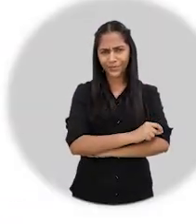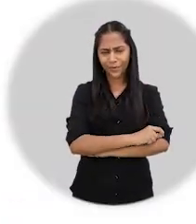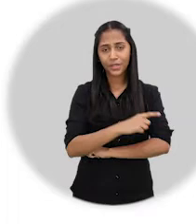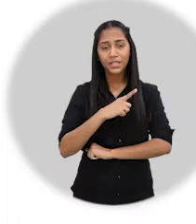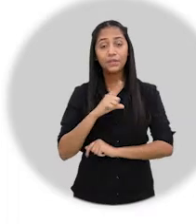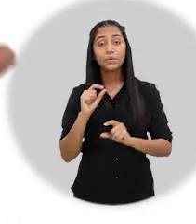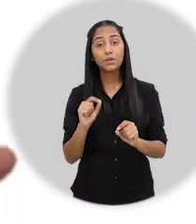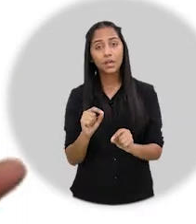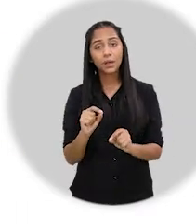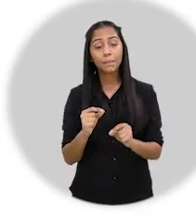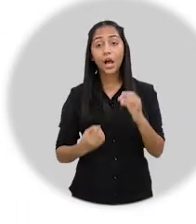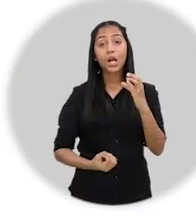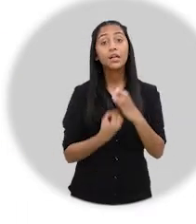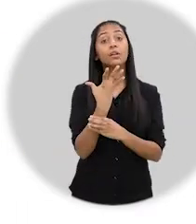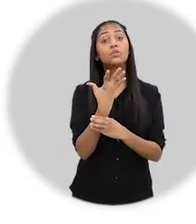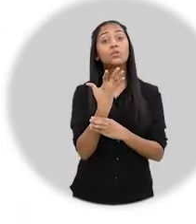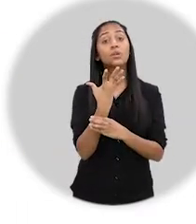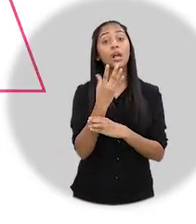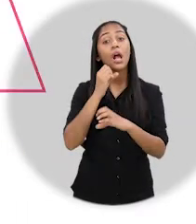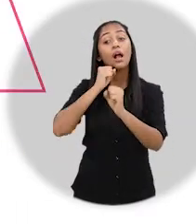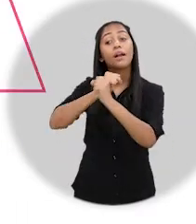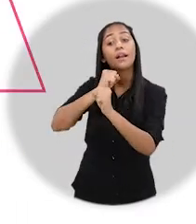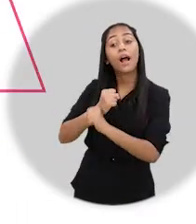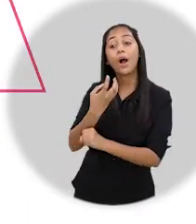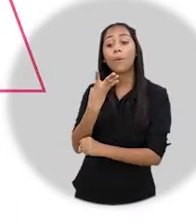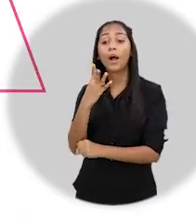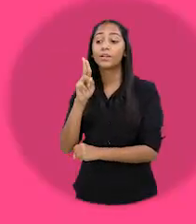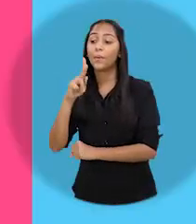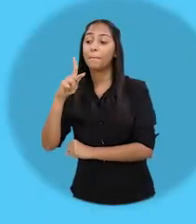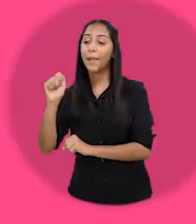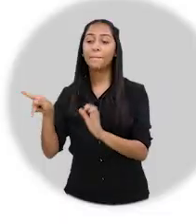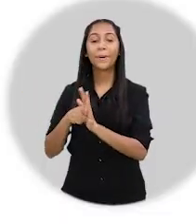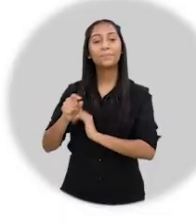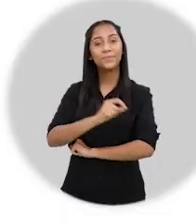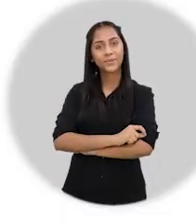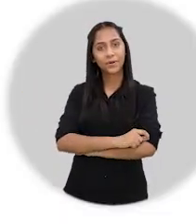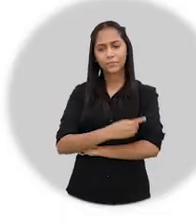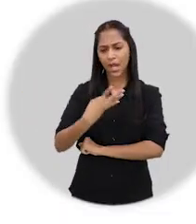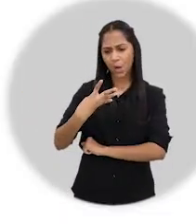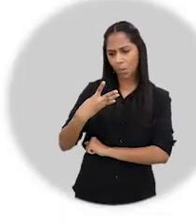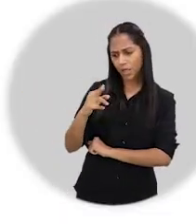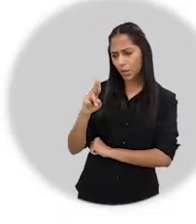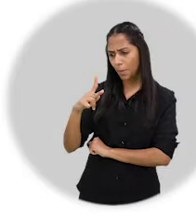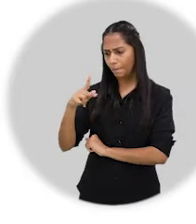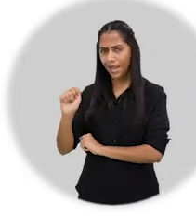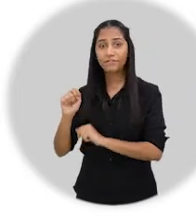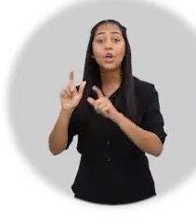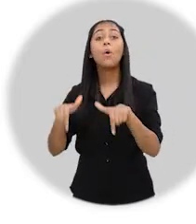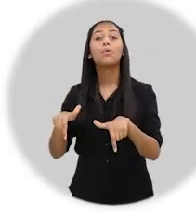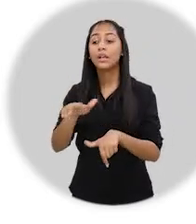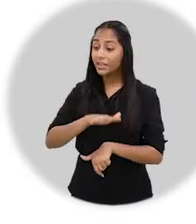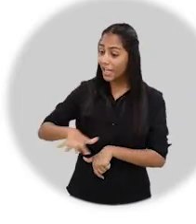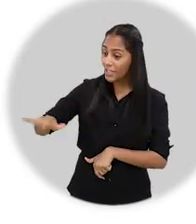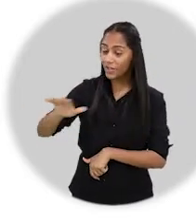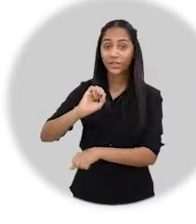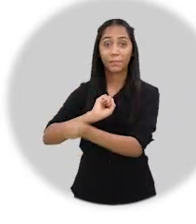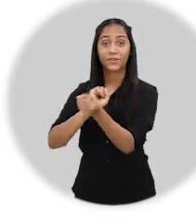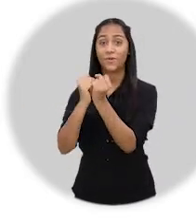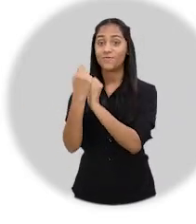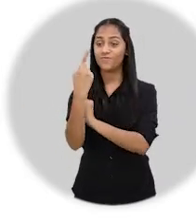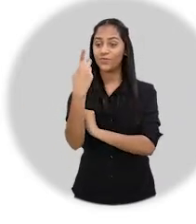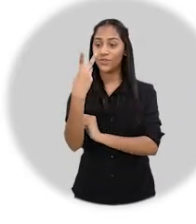temos condições para construir a 4ª UPA de Mossoró. A 4ª UPA será na região